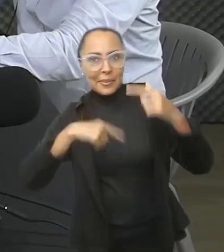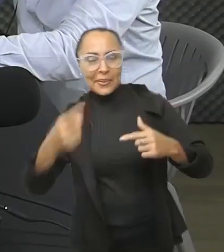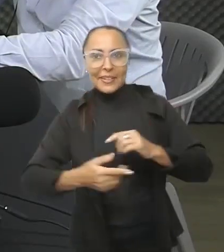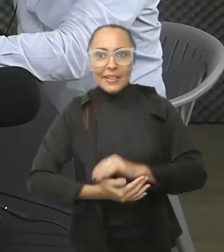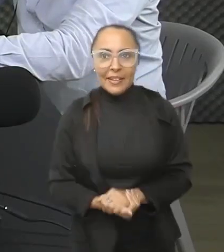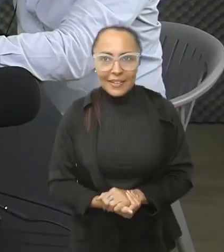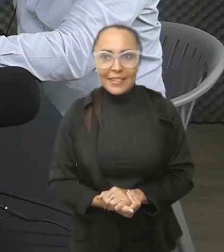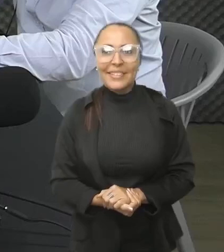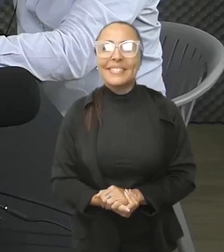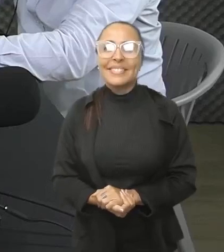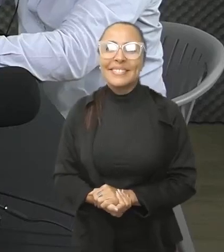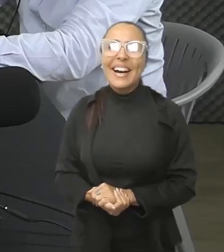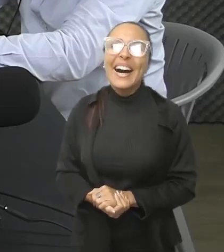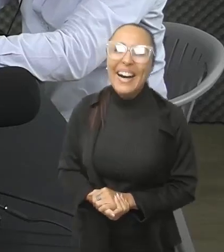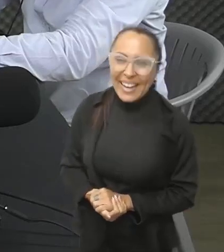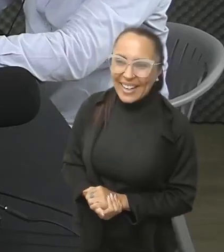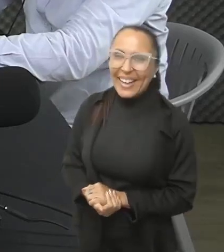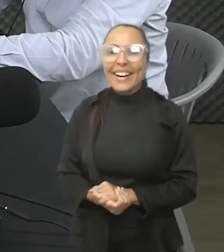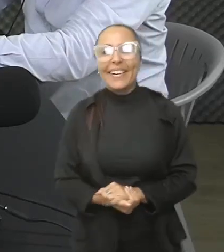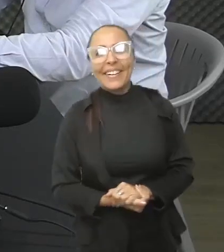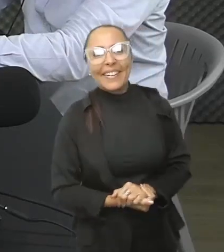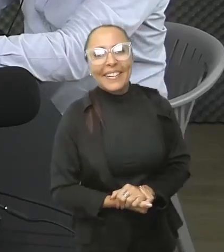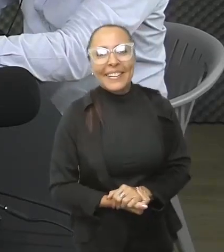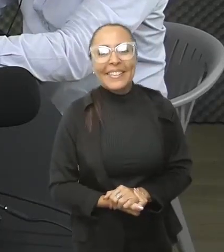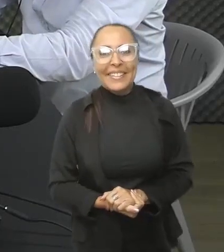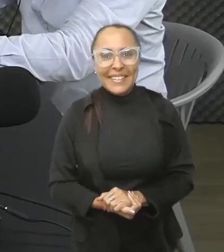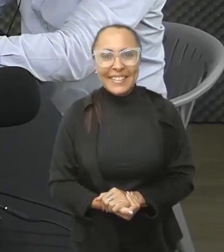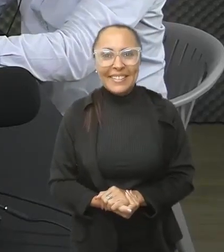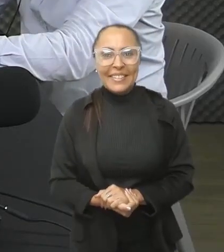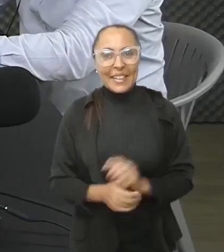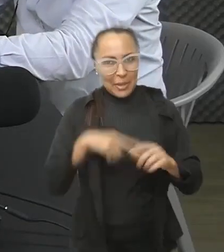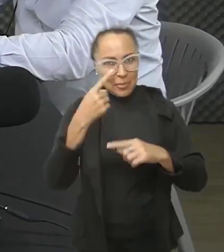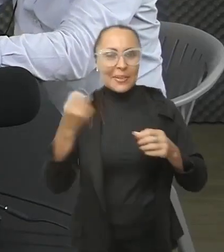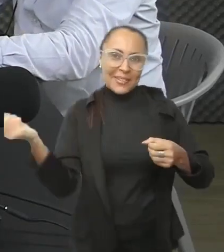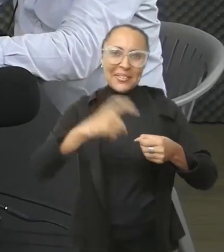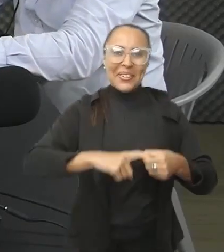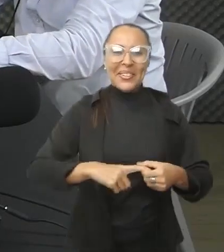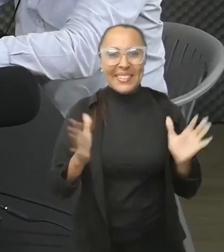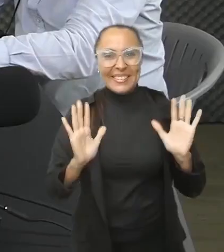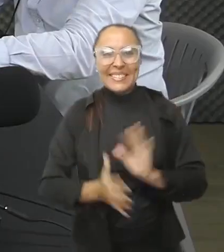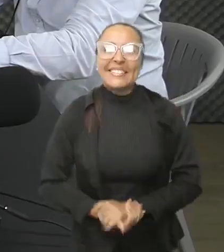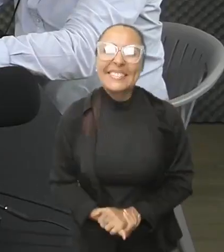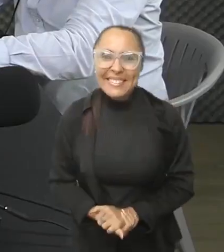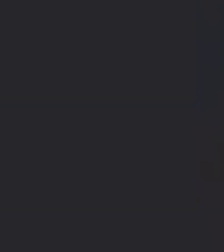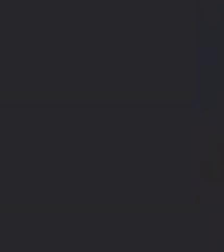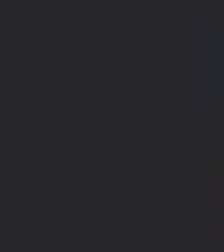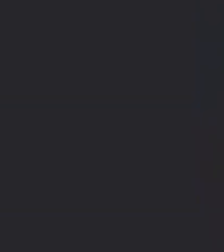Já chutou a bola para mim. Vou tentar fazer o gol. Daqui a pouquinho a gente retorna, então. Faz o gol.